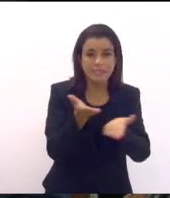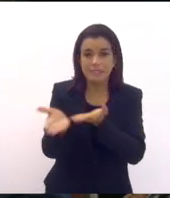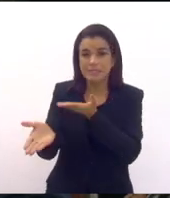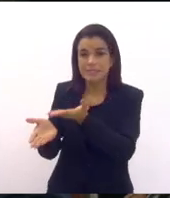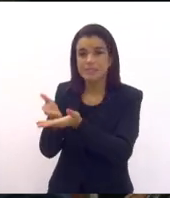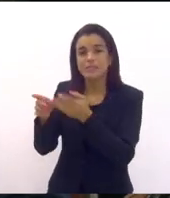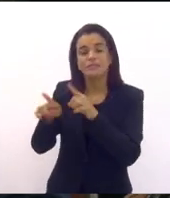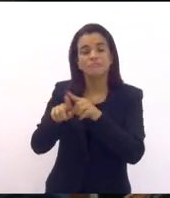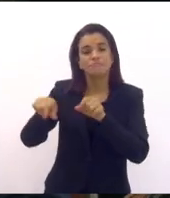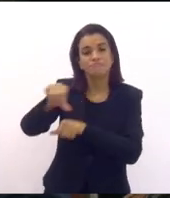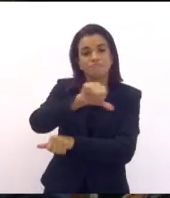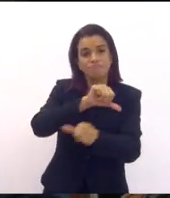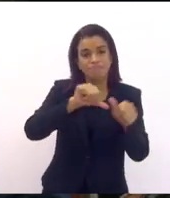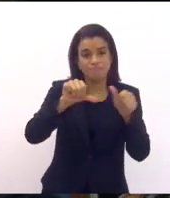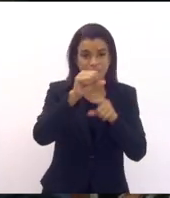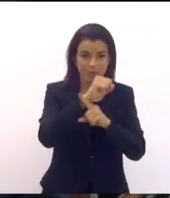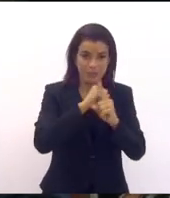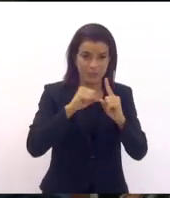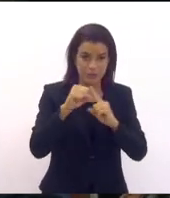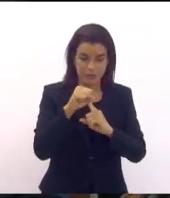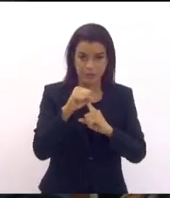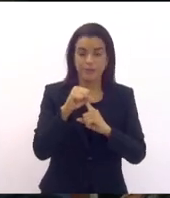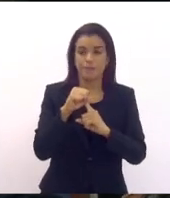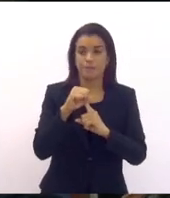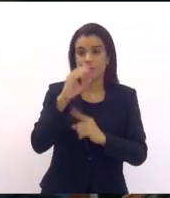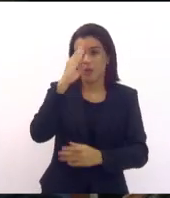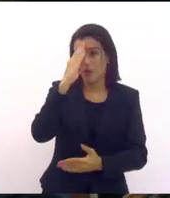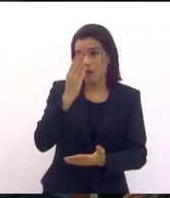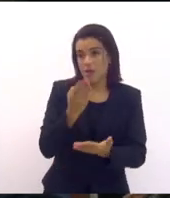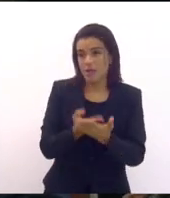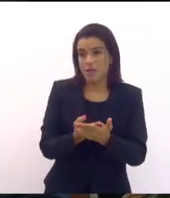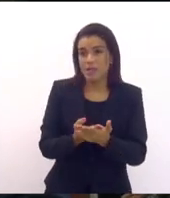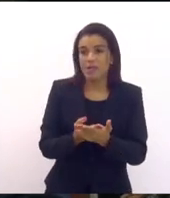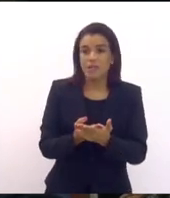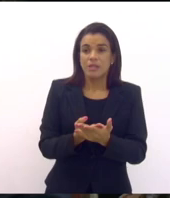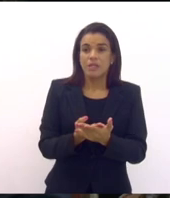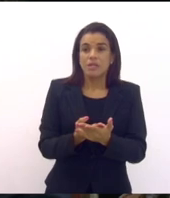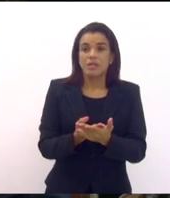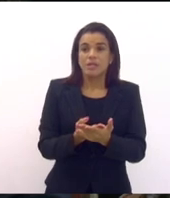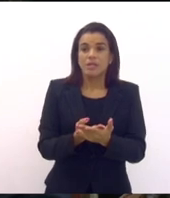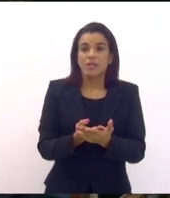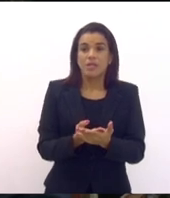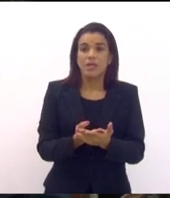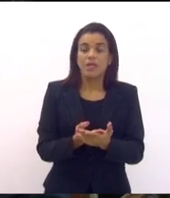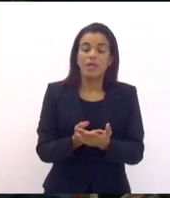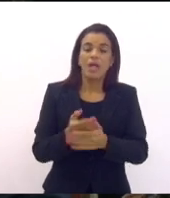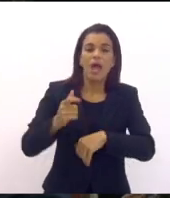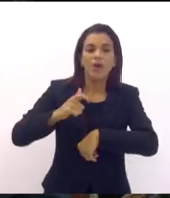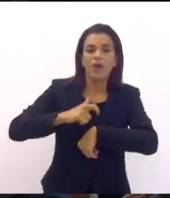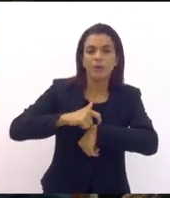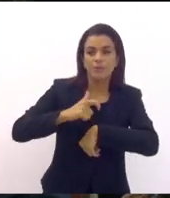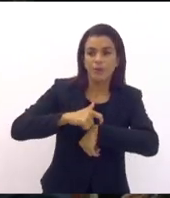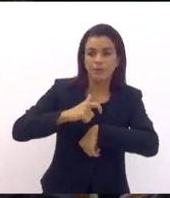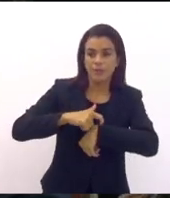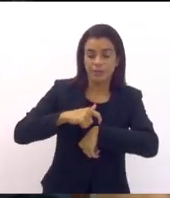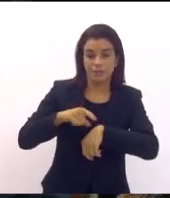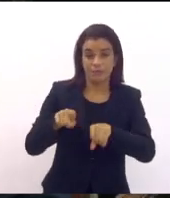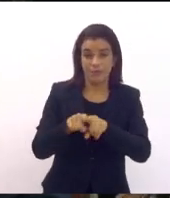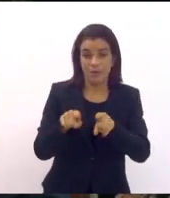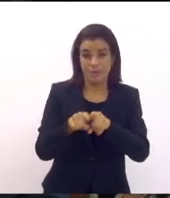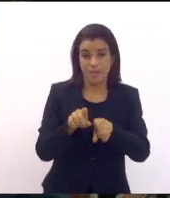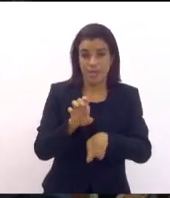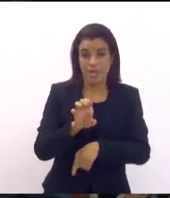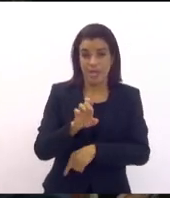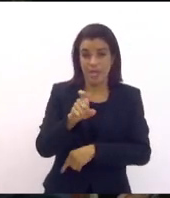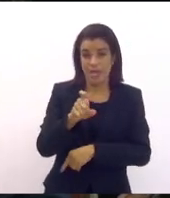transformação dessa sociedade eu creio que podemos ver que é esse momento também e essa exra religião desse